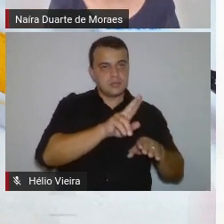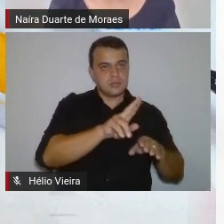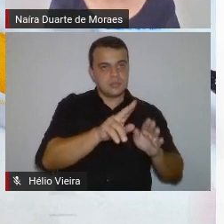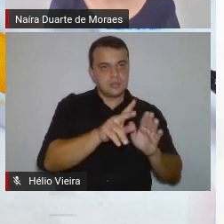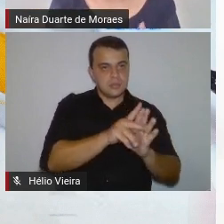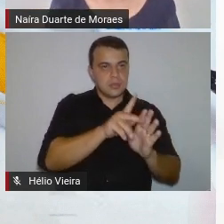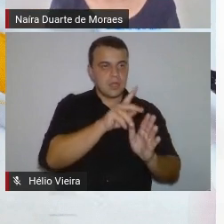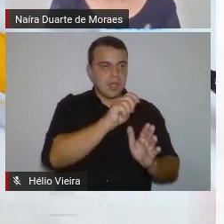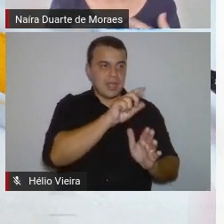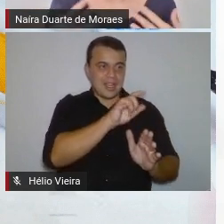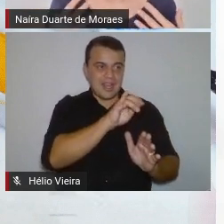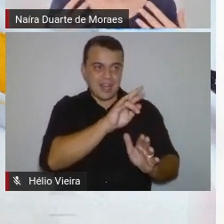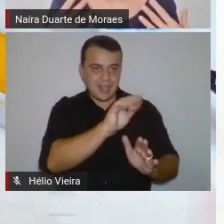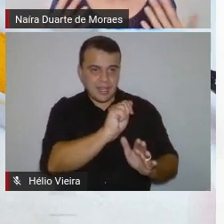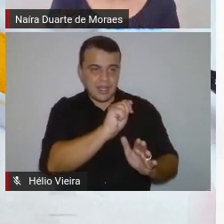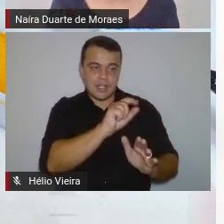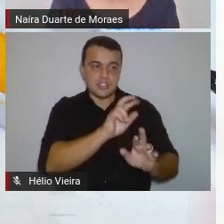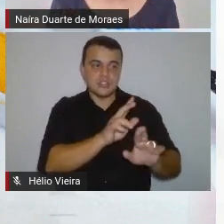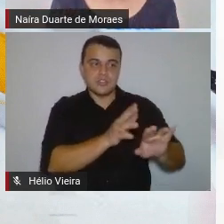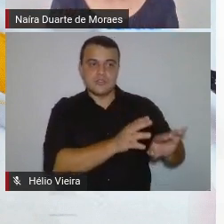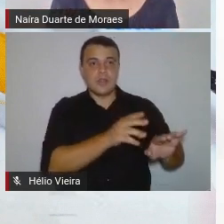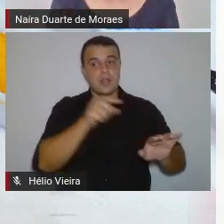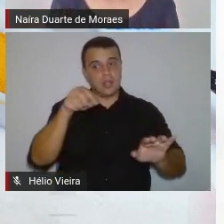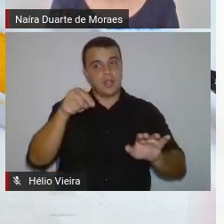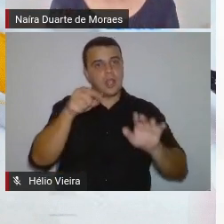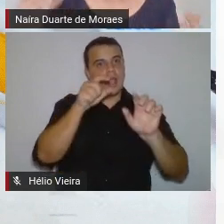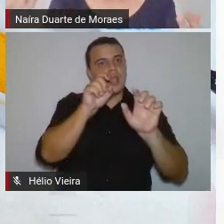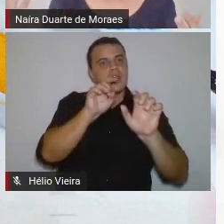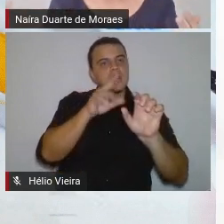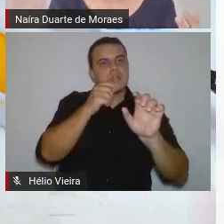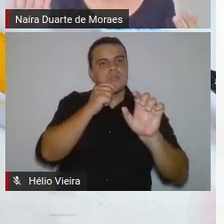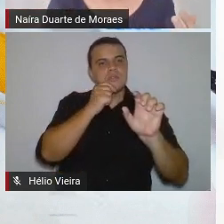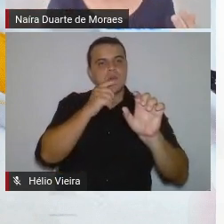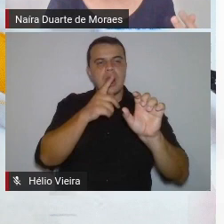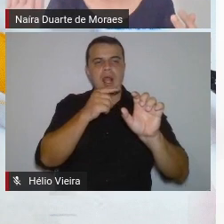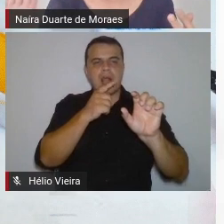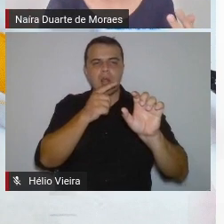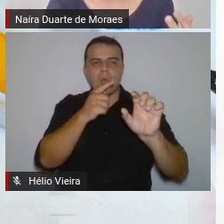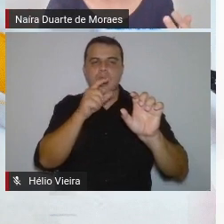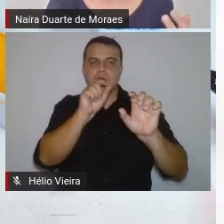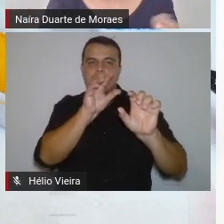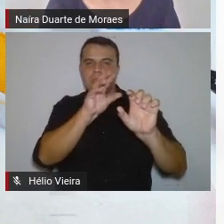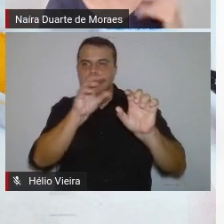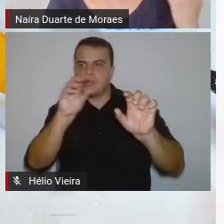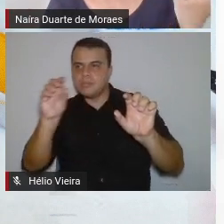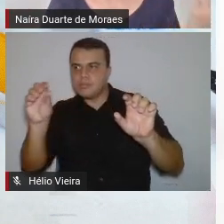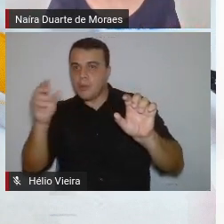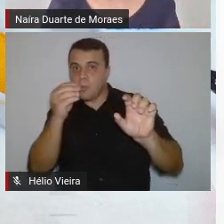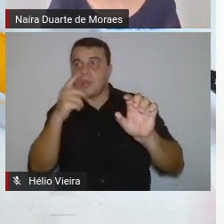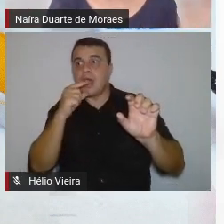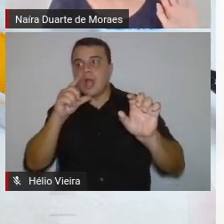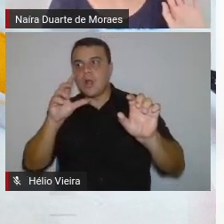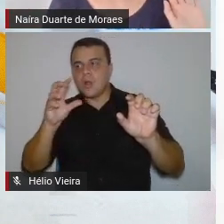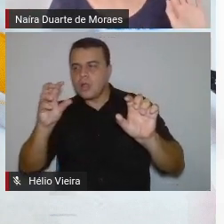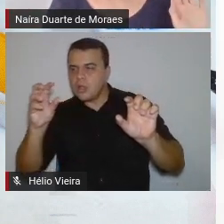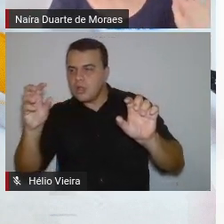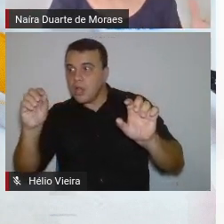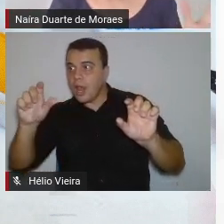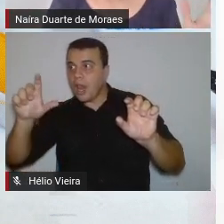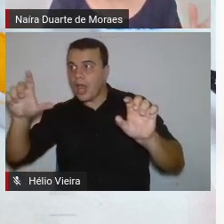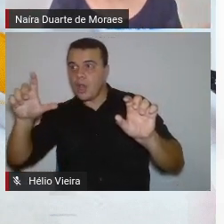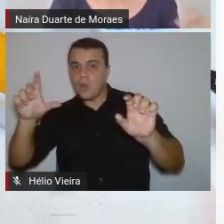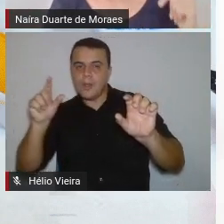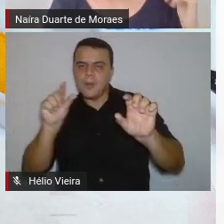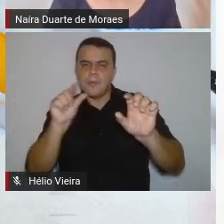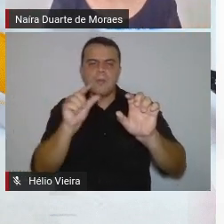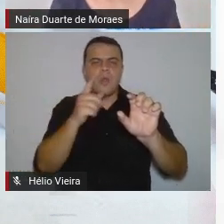pintura acrílica, a gente vai usar, né, na aquarela, água. Então, quanto mais água, mais transparente, mais claro. Quanto menos água,